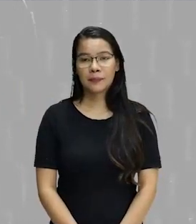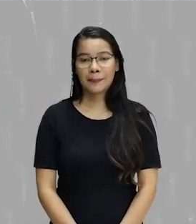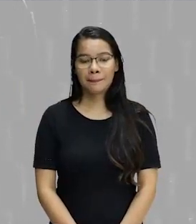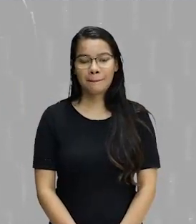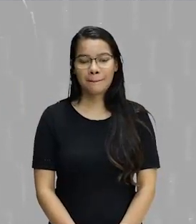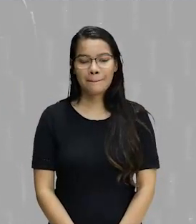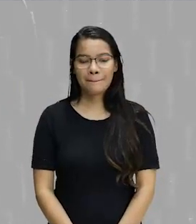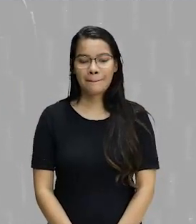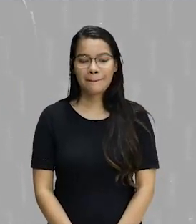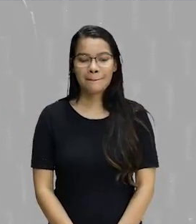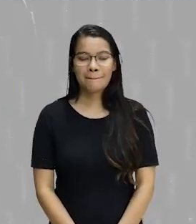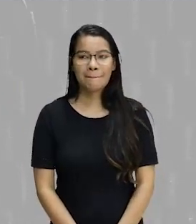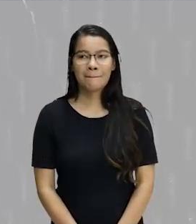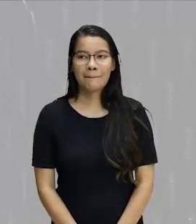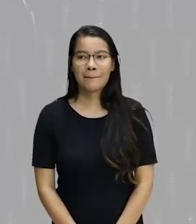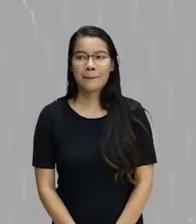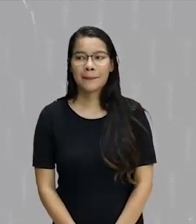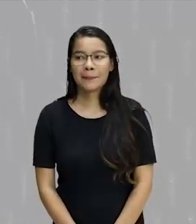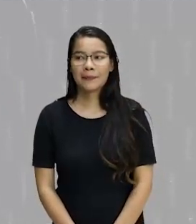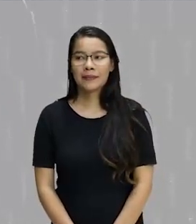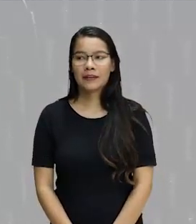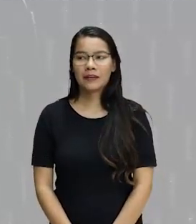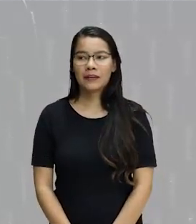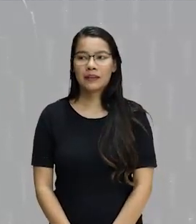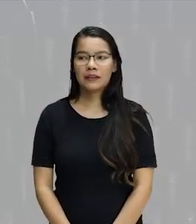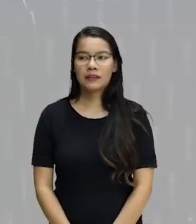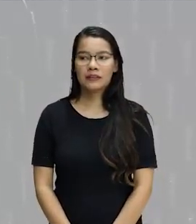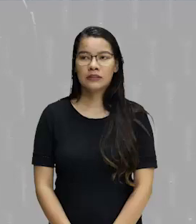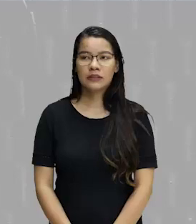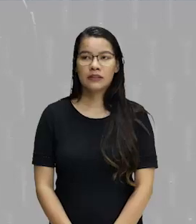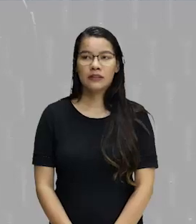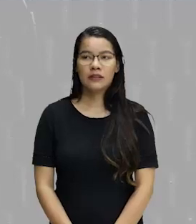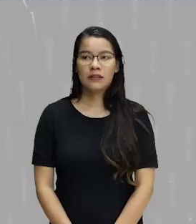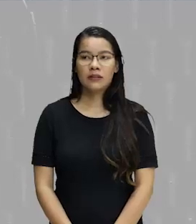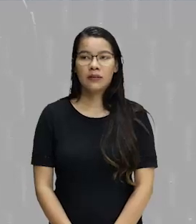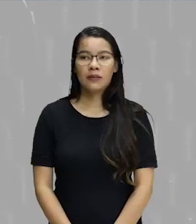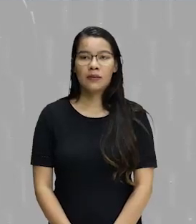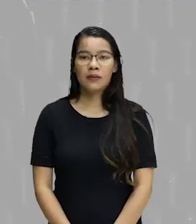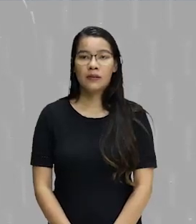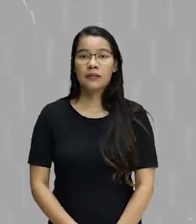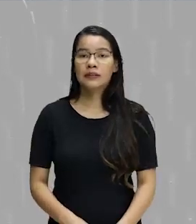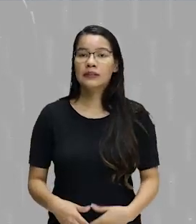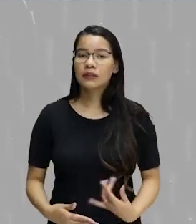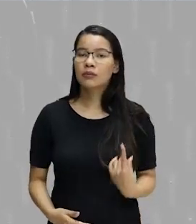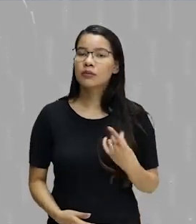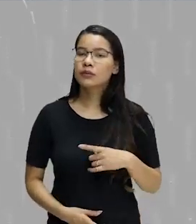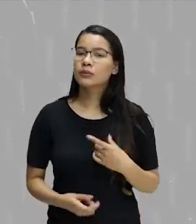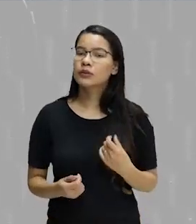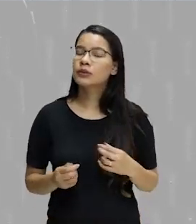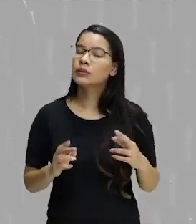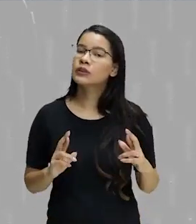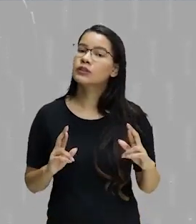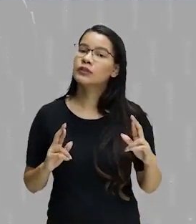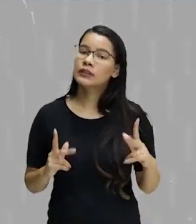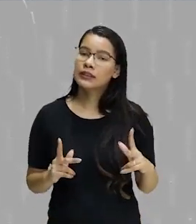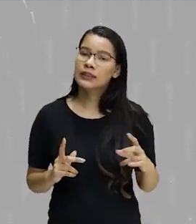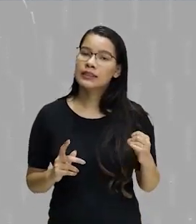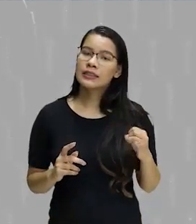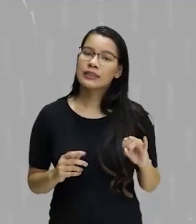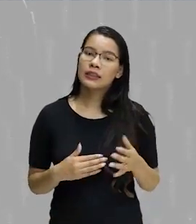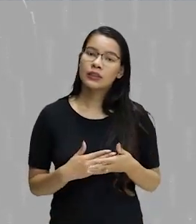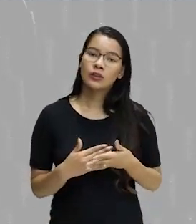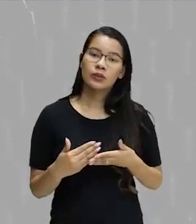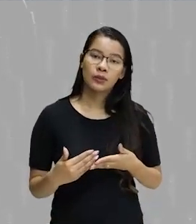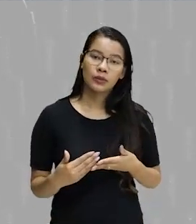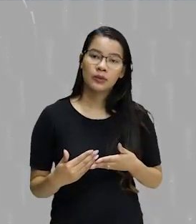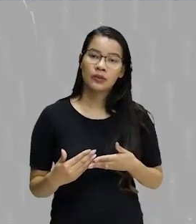comportar de maneiras diferentes. E com base nesse comportamento, né, a gente vai poder diferenciar se